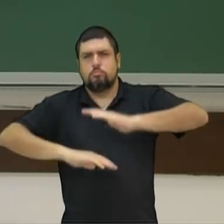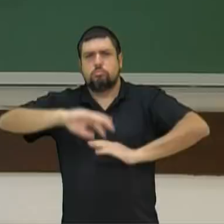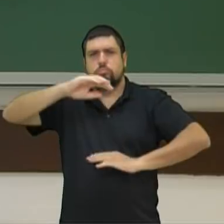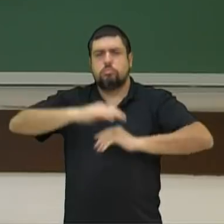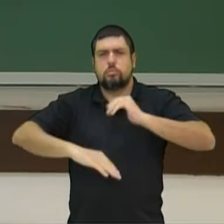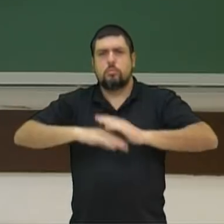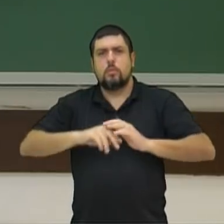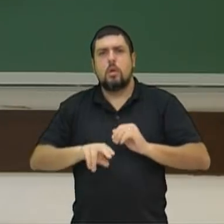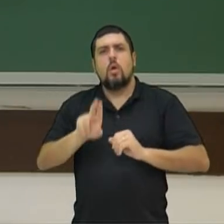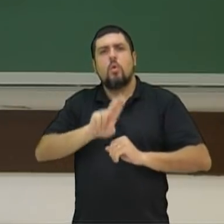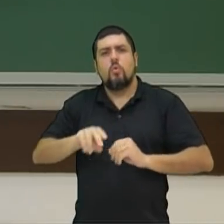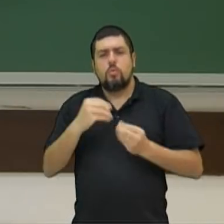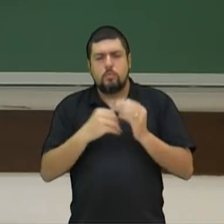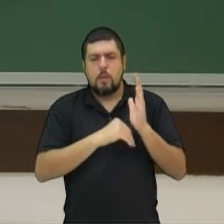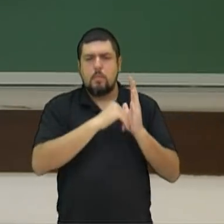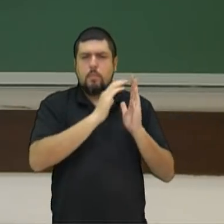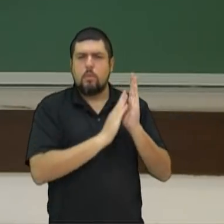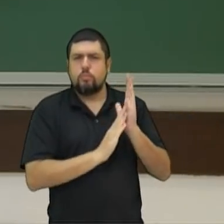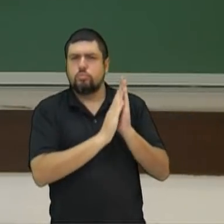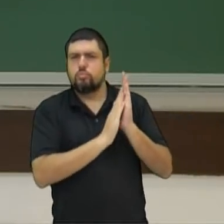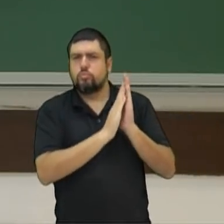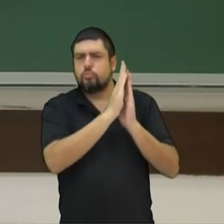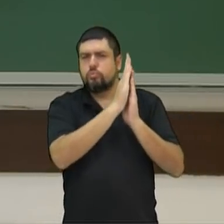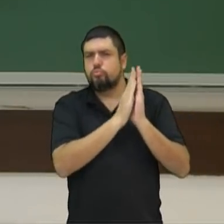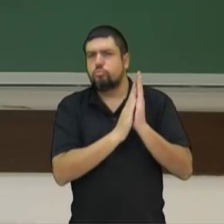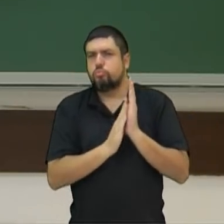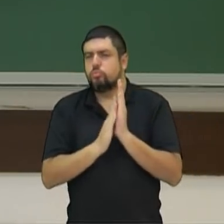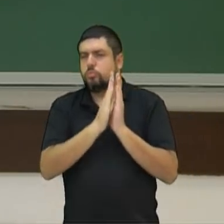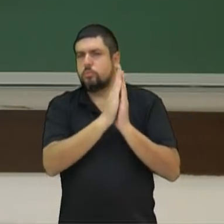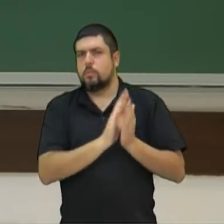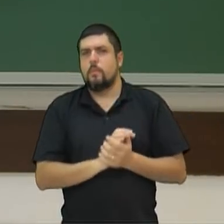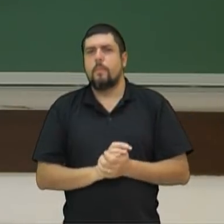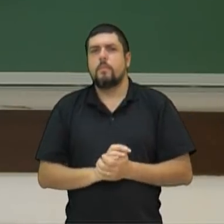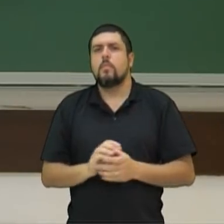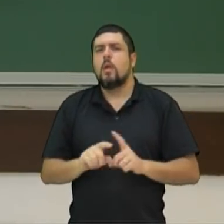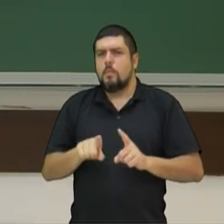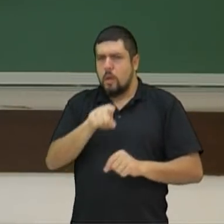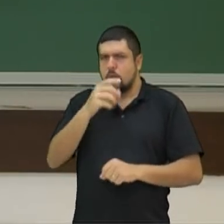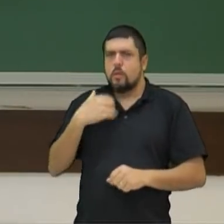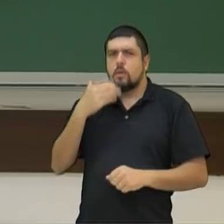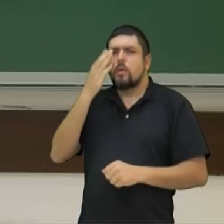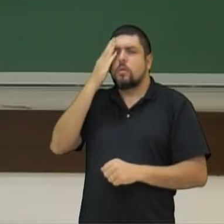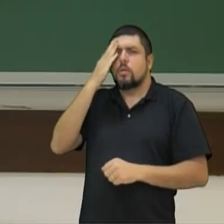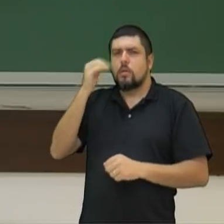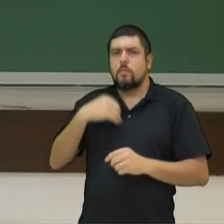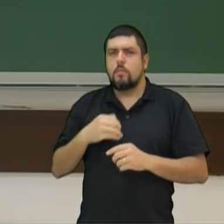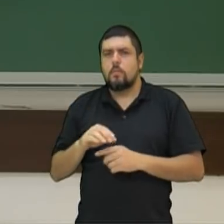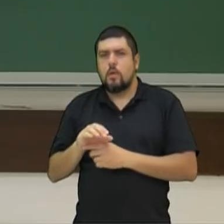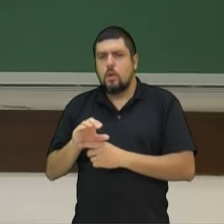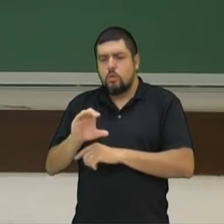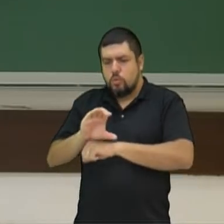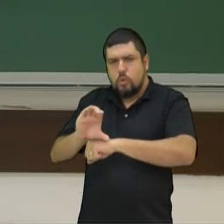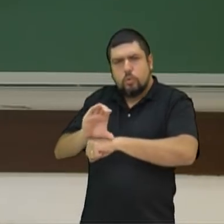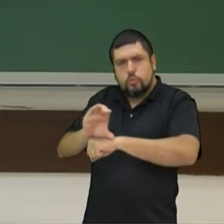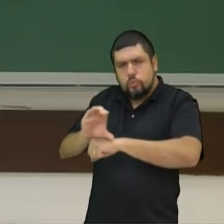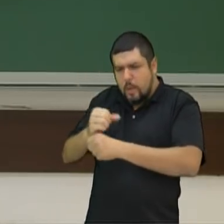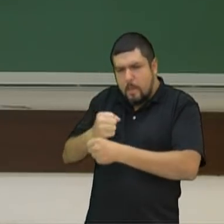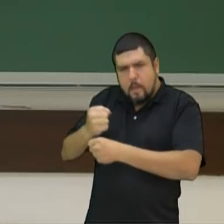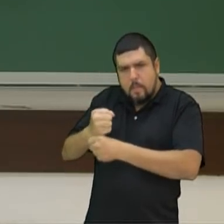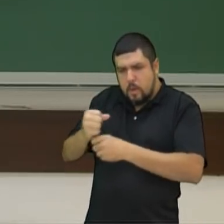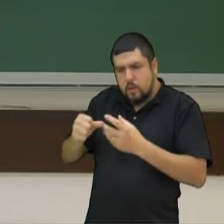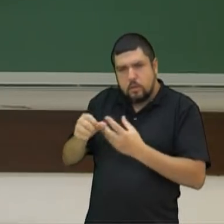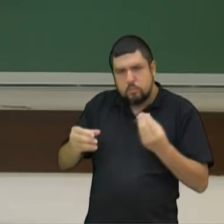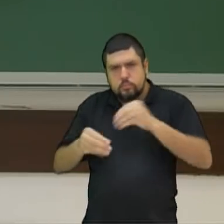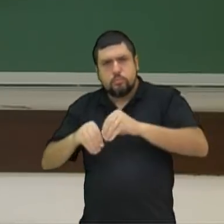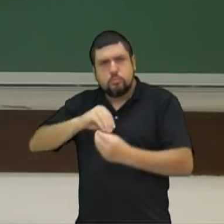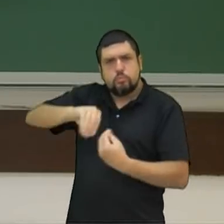cal para dar acabamentos, correto? Pois é, mas você sabia que tem um monte de calcário na fórmula do cimento? E o cimento é muito duro,